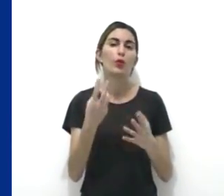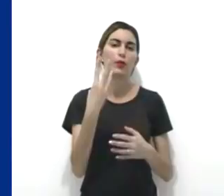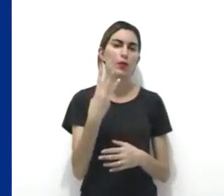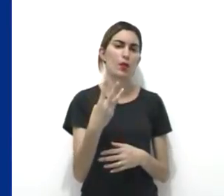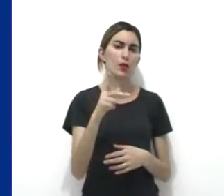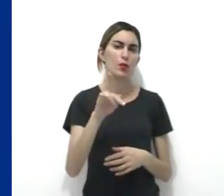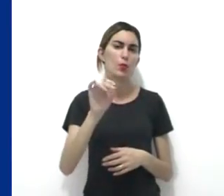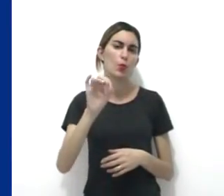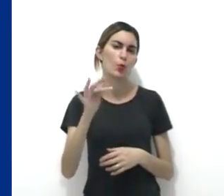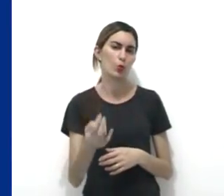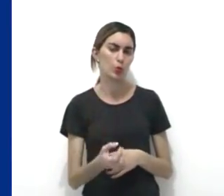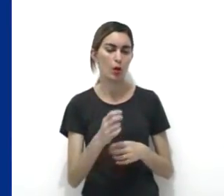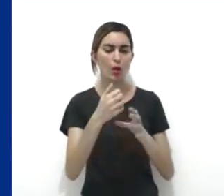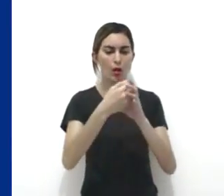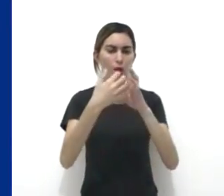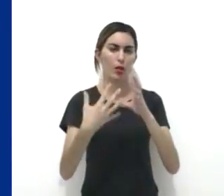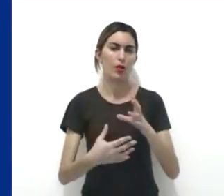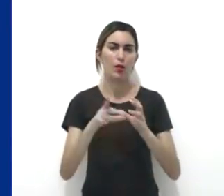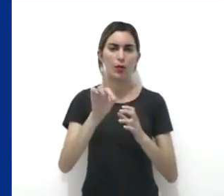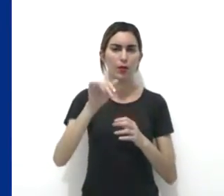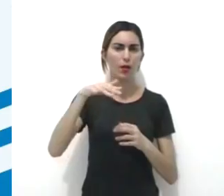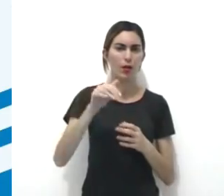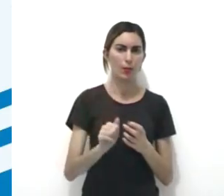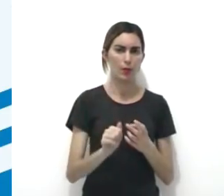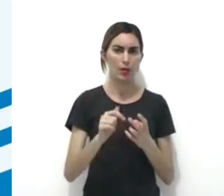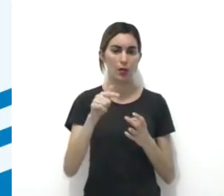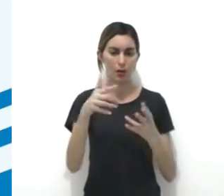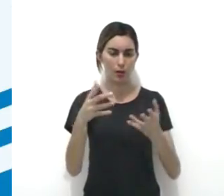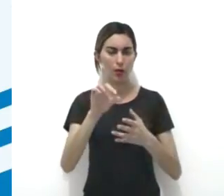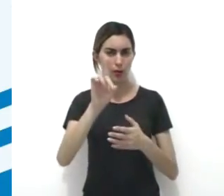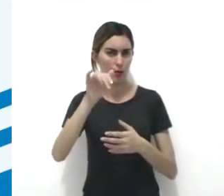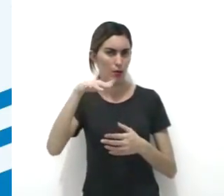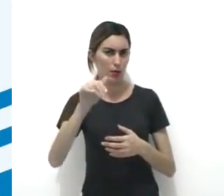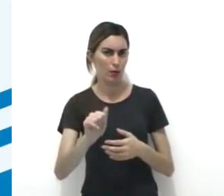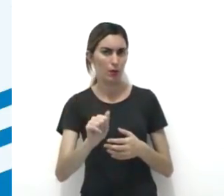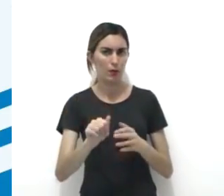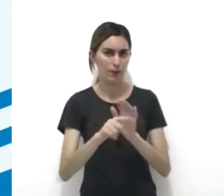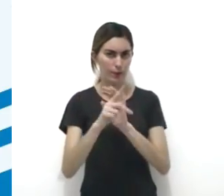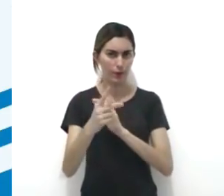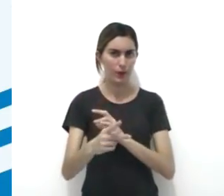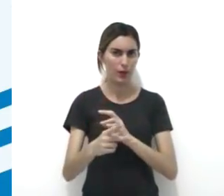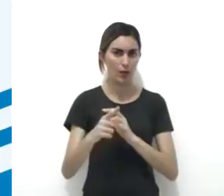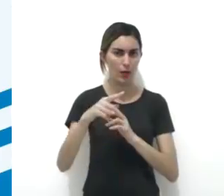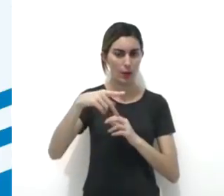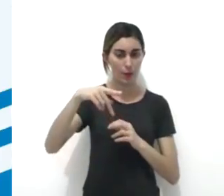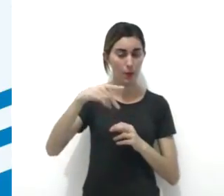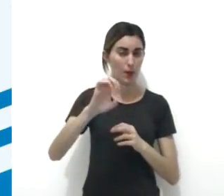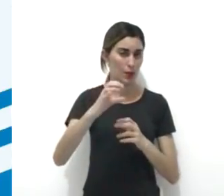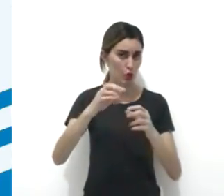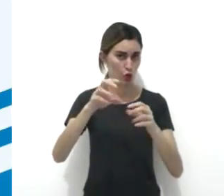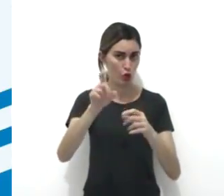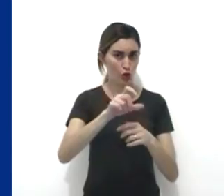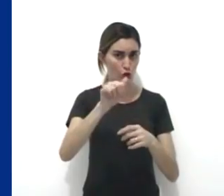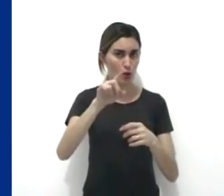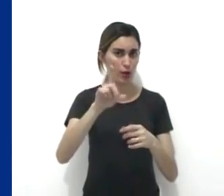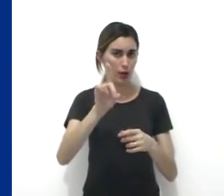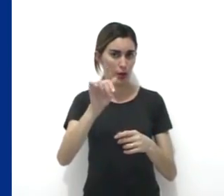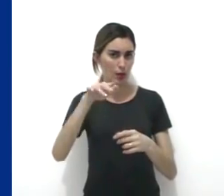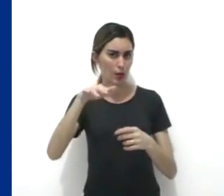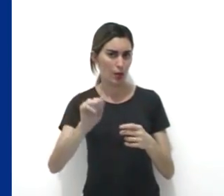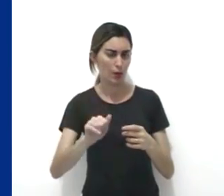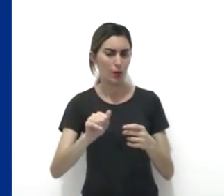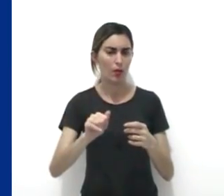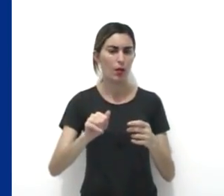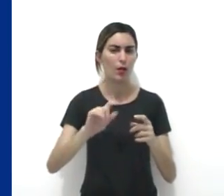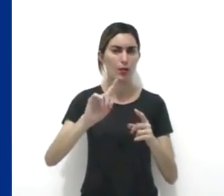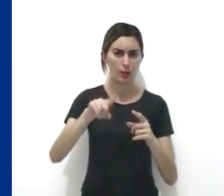de 3 pontos. Característica da dama. Essa dama agora eu estou falando especificadamente da peça de xadrez. A dama